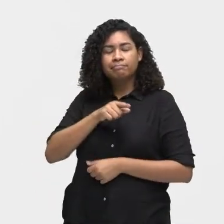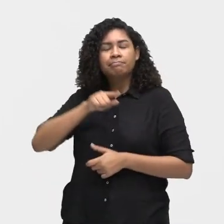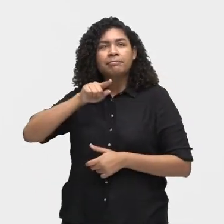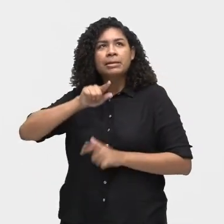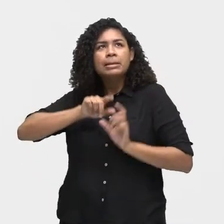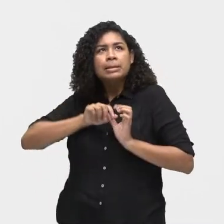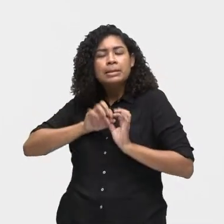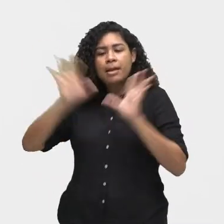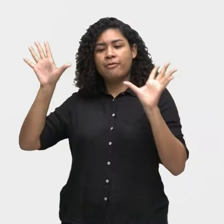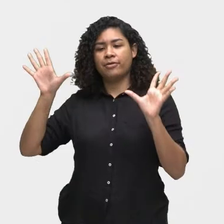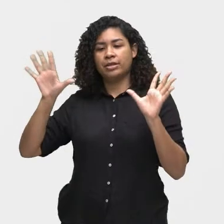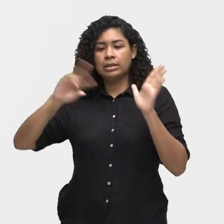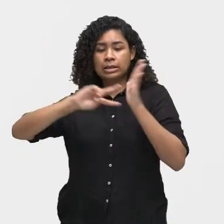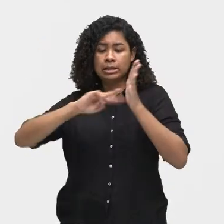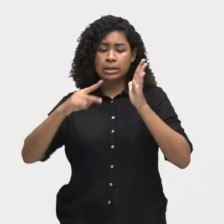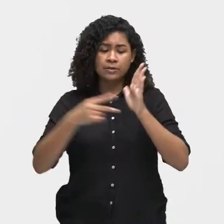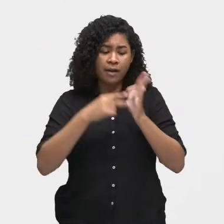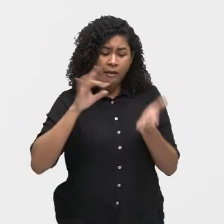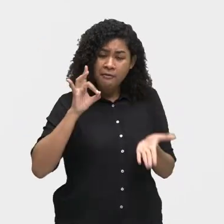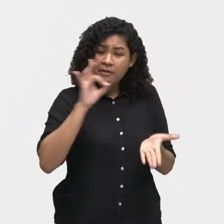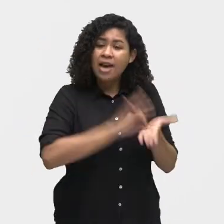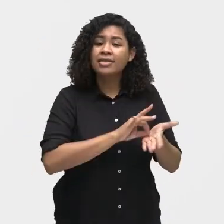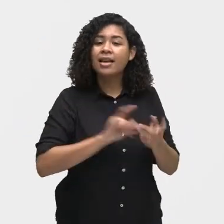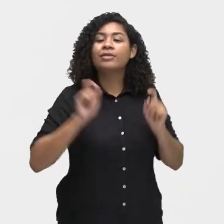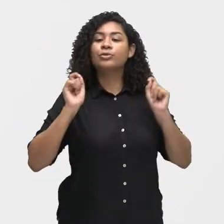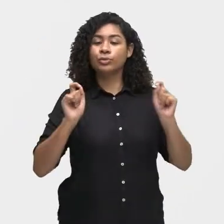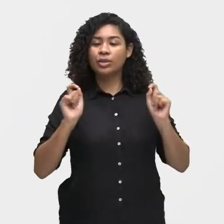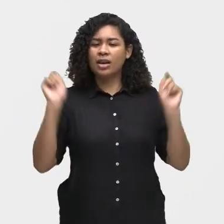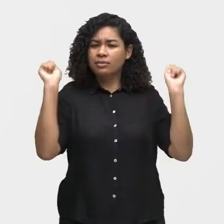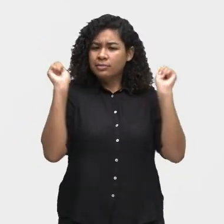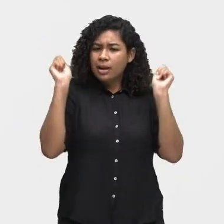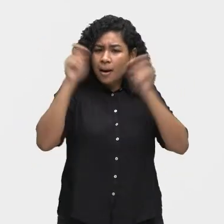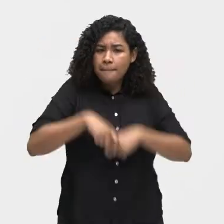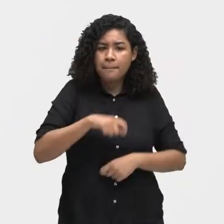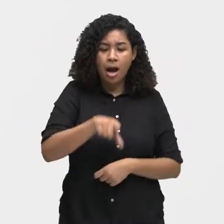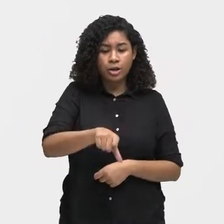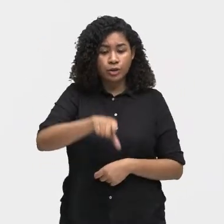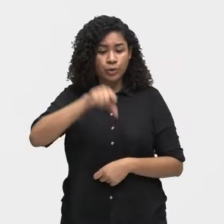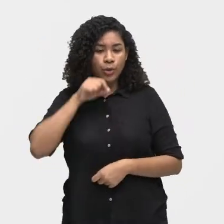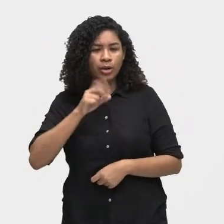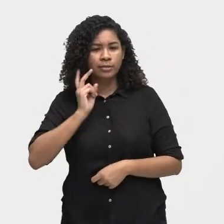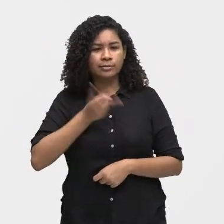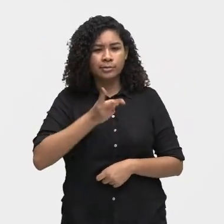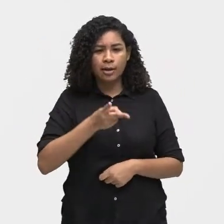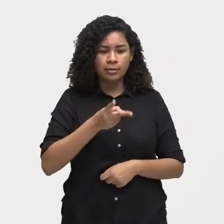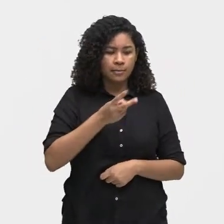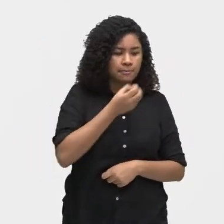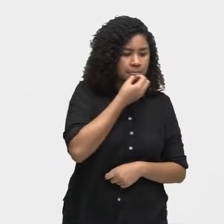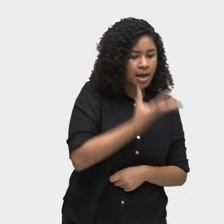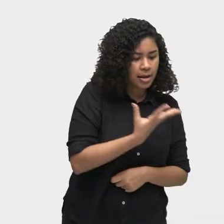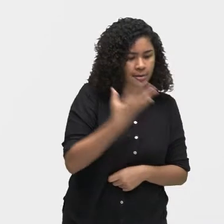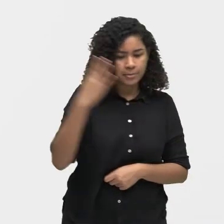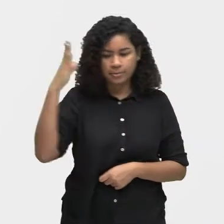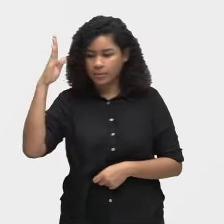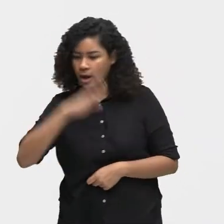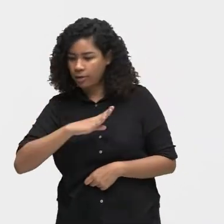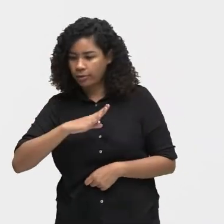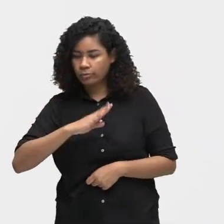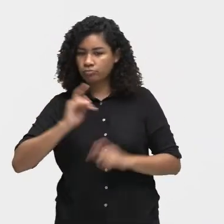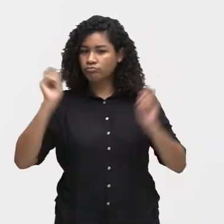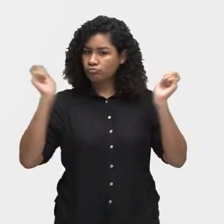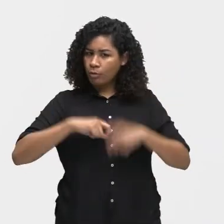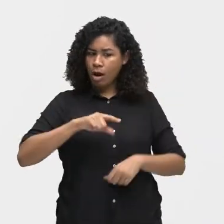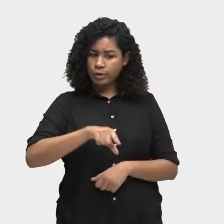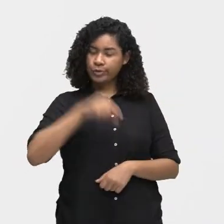a verdadeira liberdade, é a capacidade de escolher entre o bem e o mal, né?